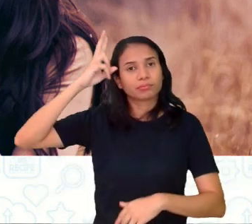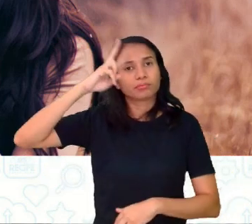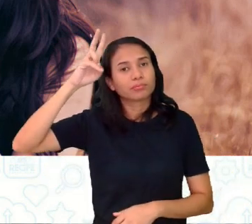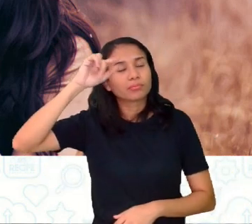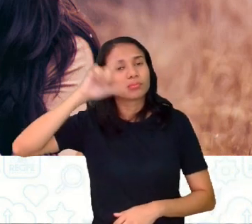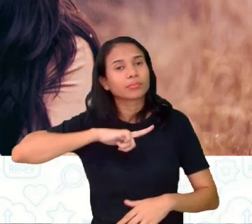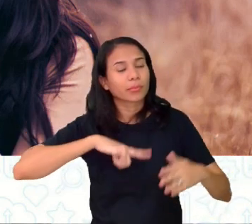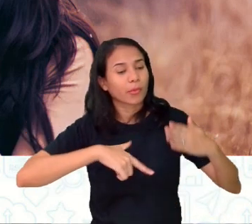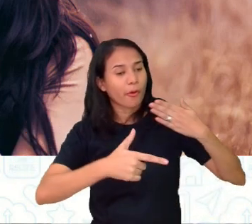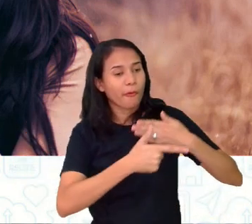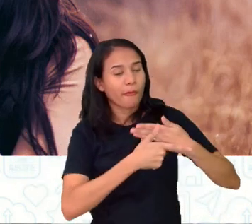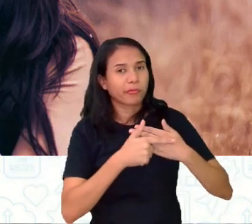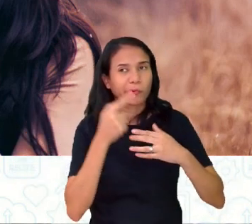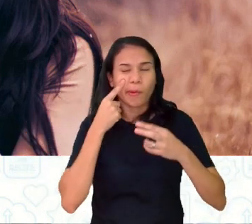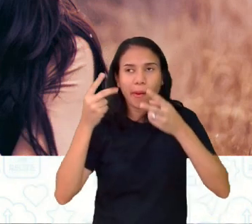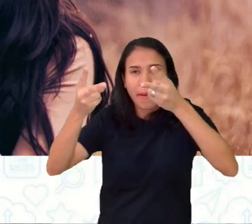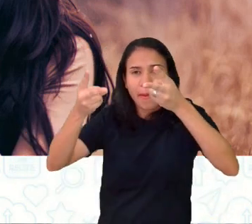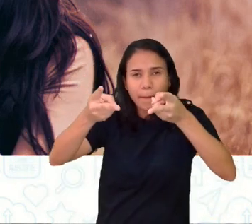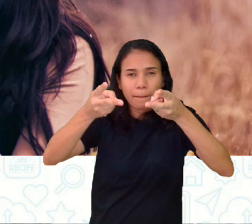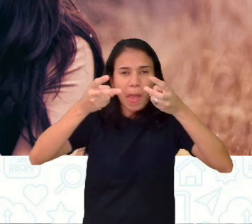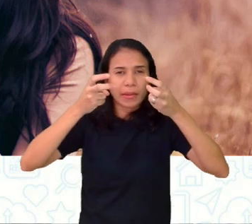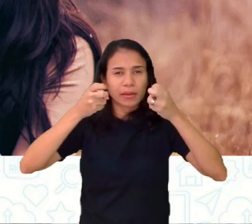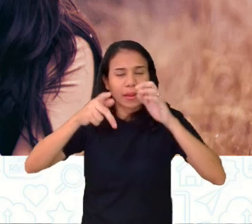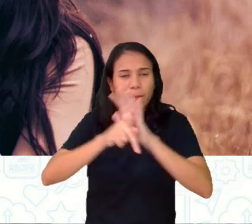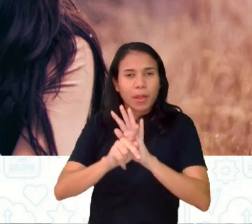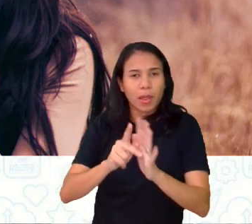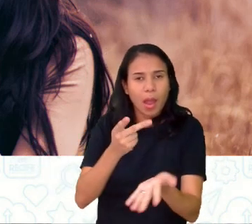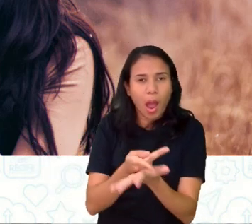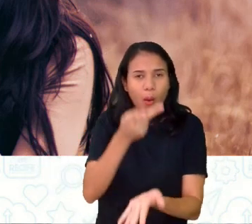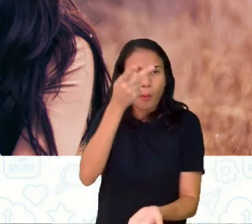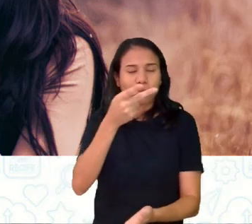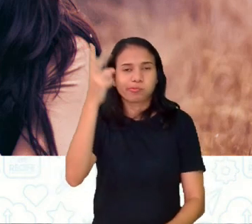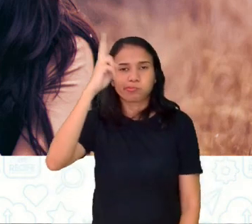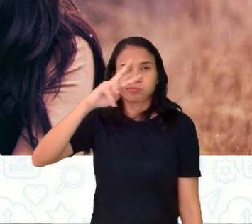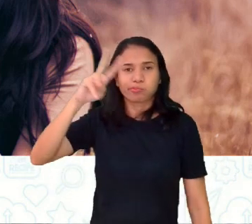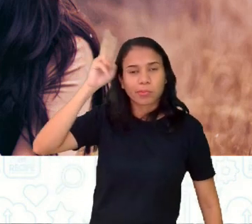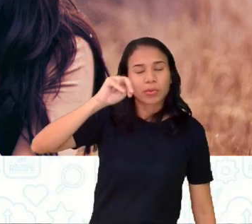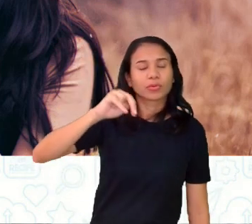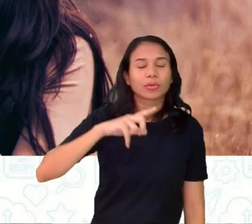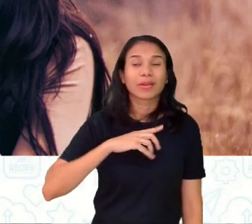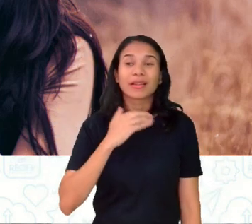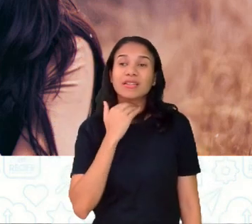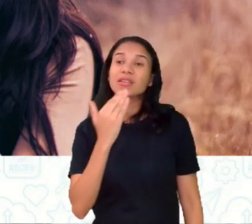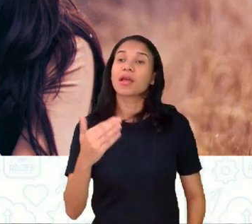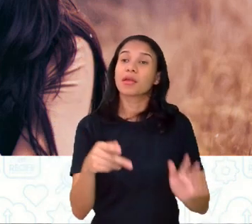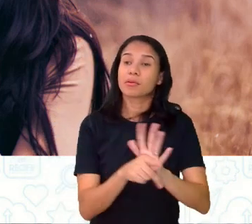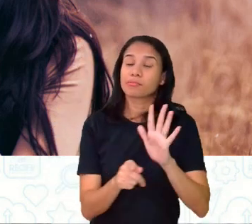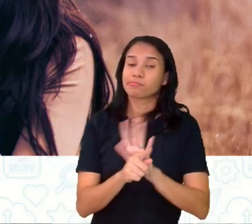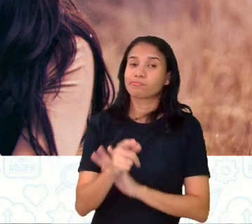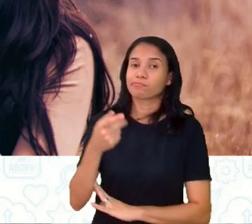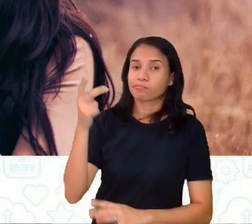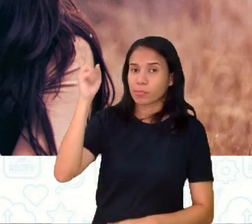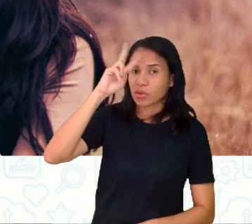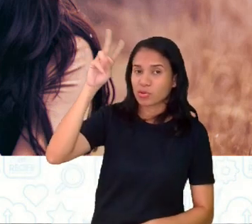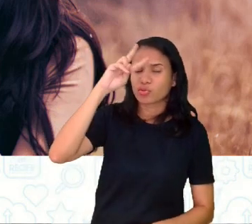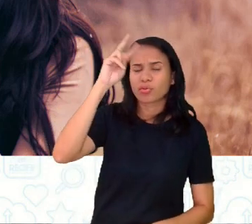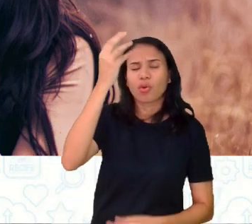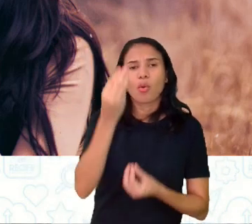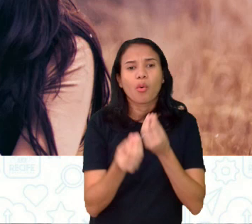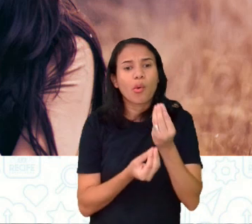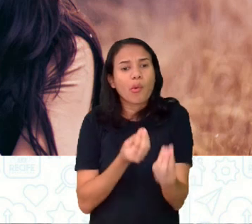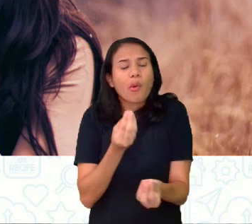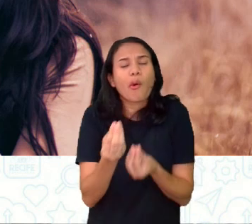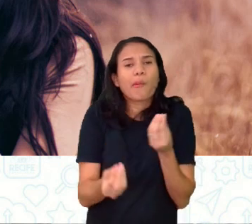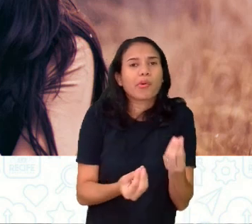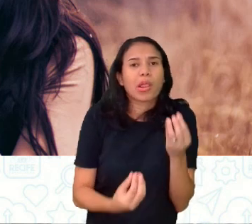sua função é interpretar acontecimentos históricos e sem os acontecimentos históricos, o historiador não